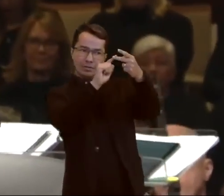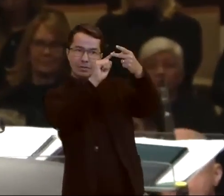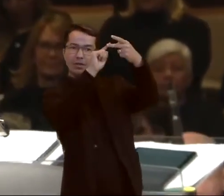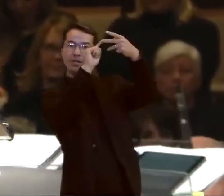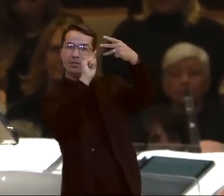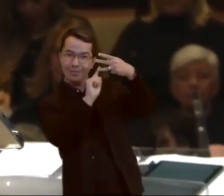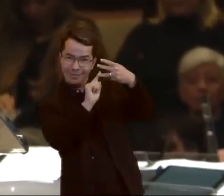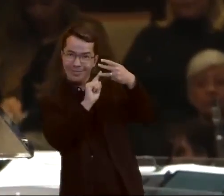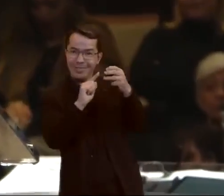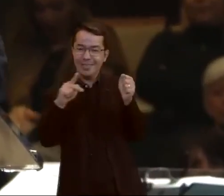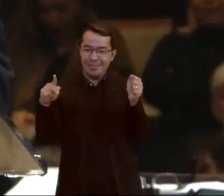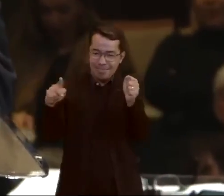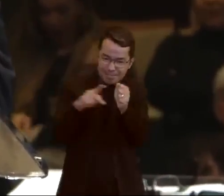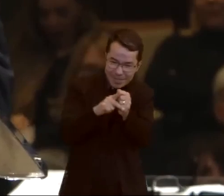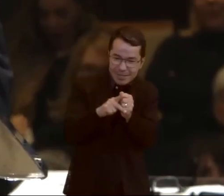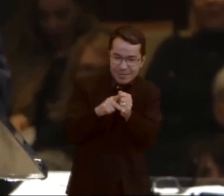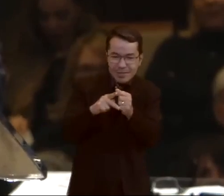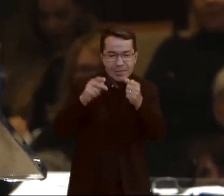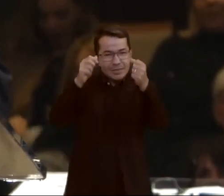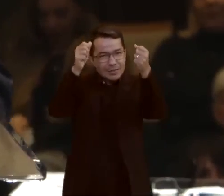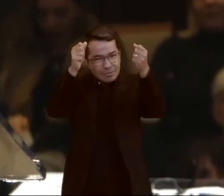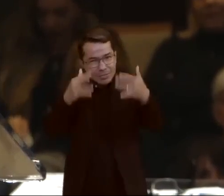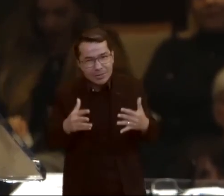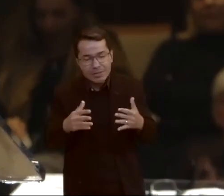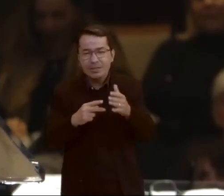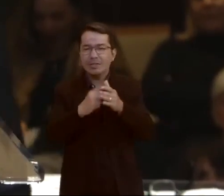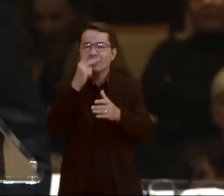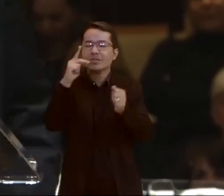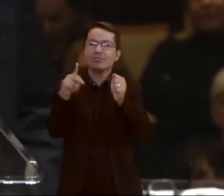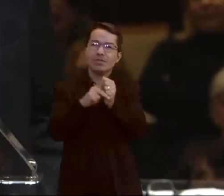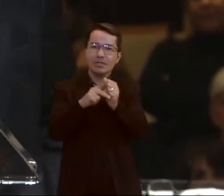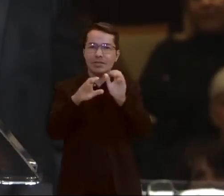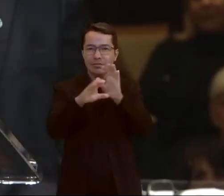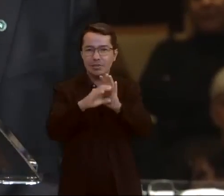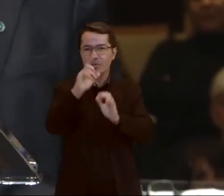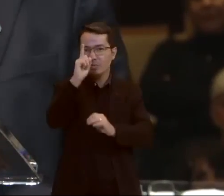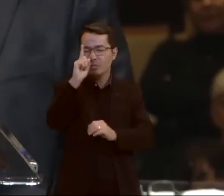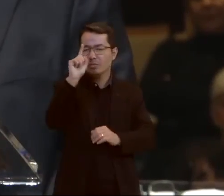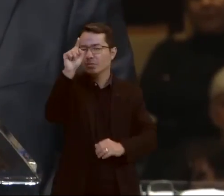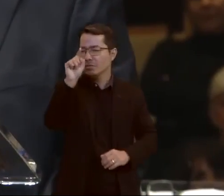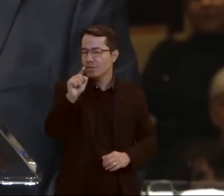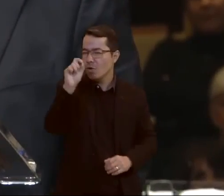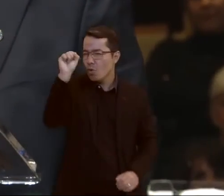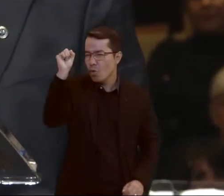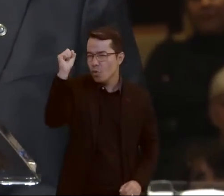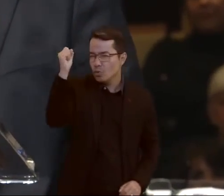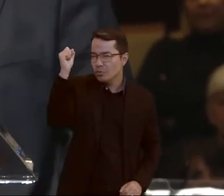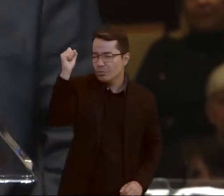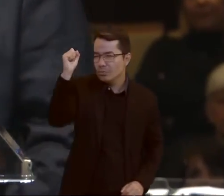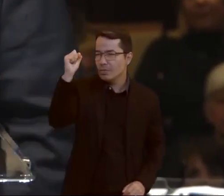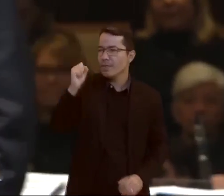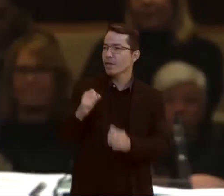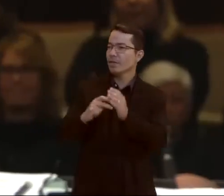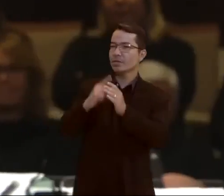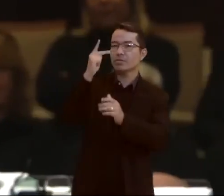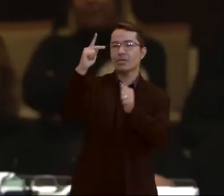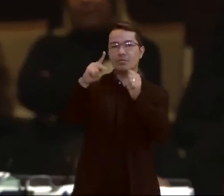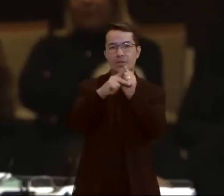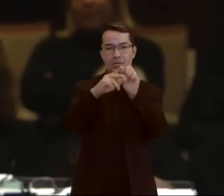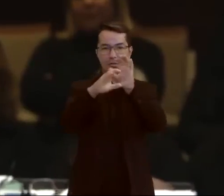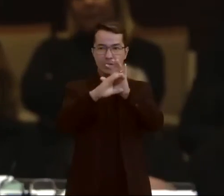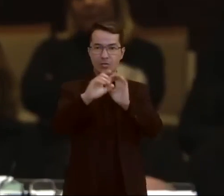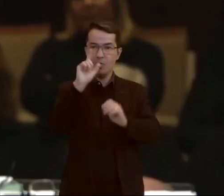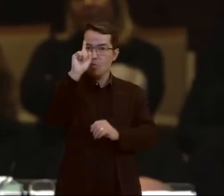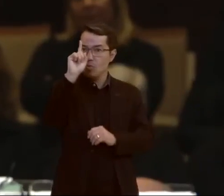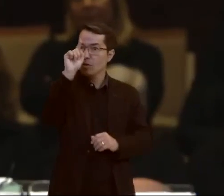Eu acho tremendo. E ele vai aparecer no versículo 8 do nosso texto. Então 2 Pedro capítulo 1, versículo